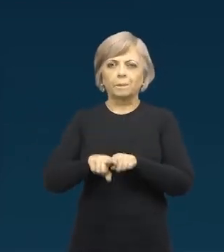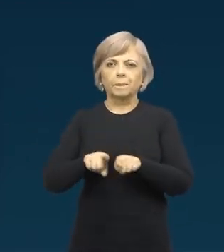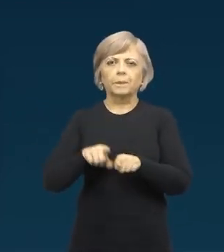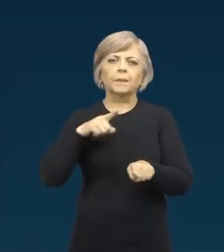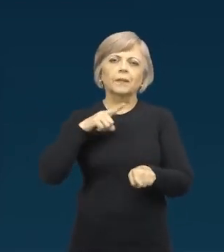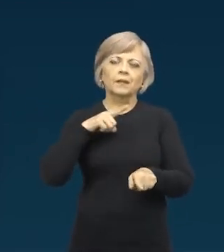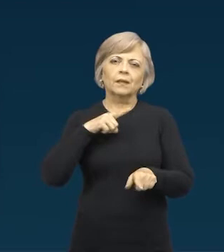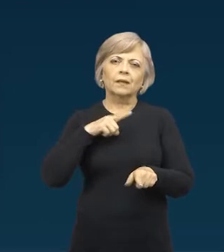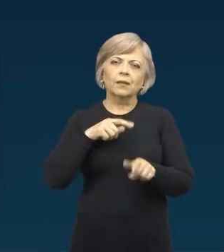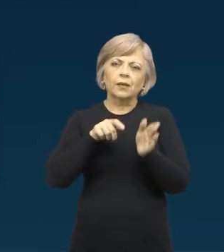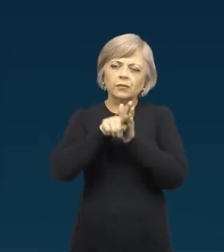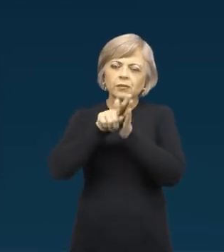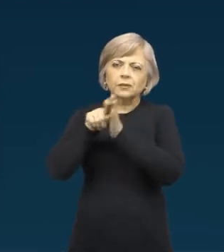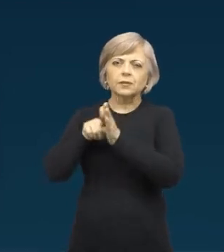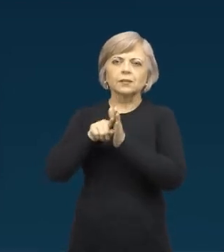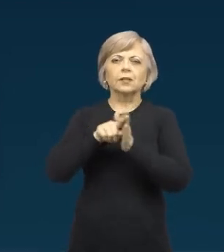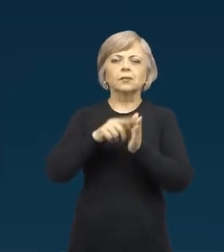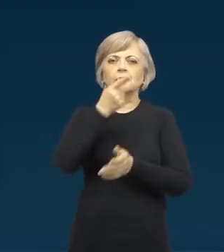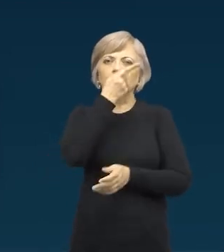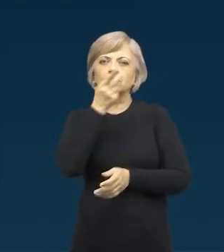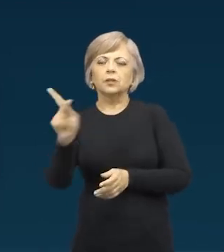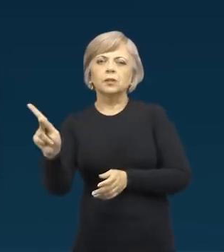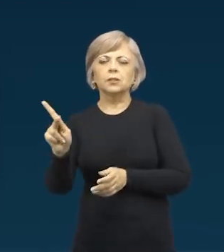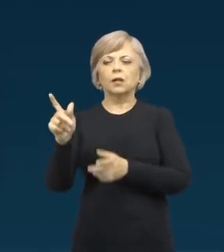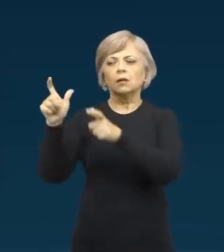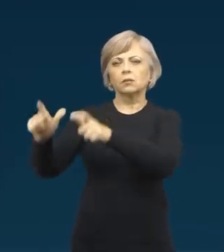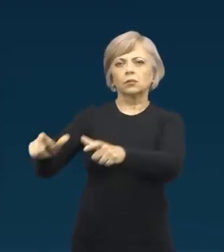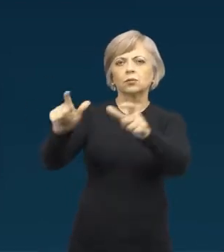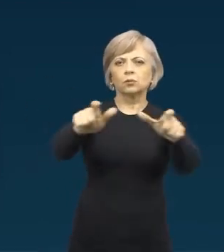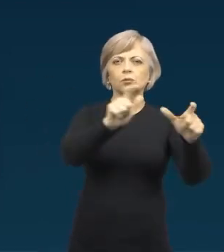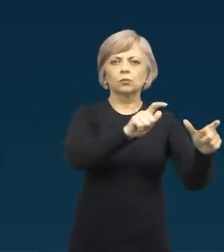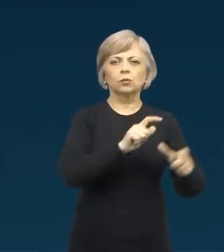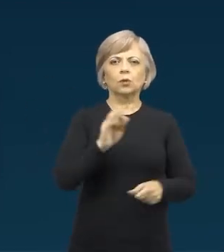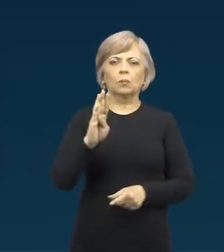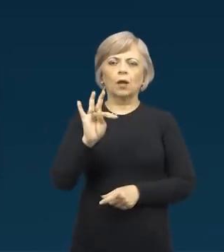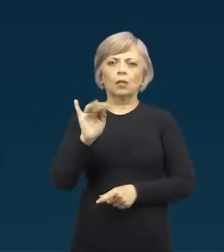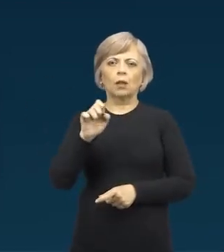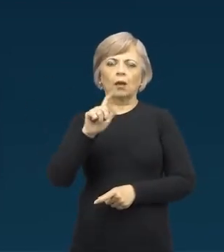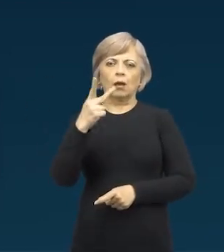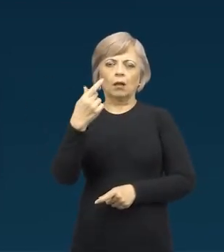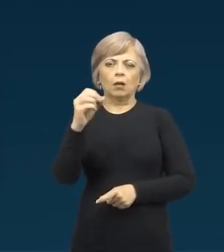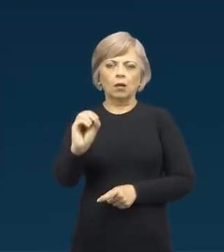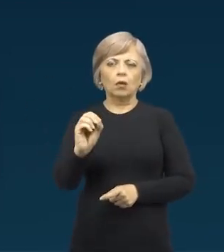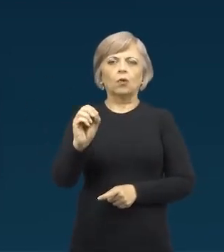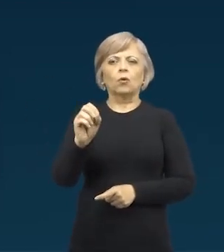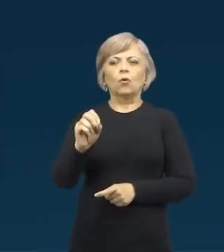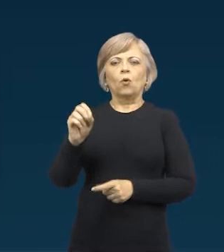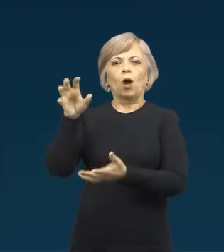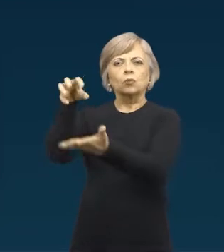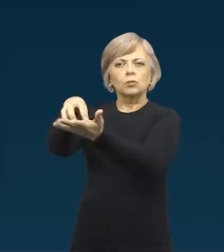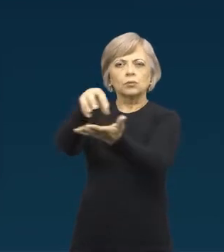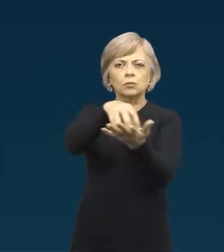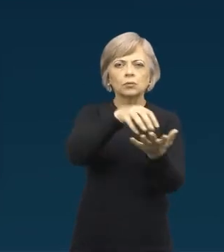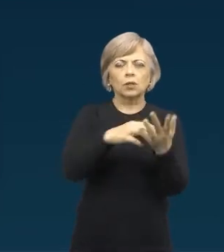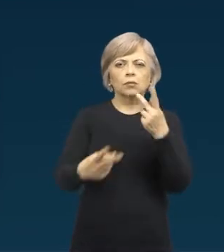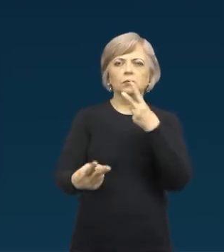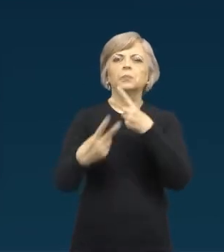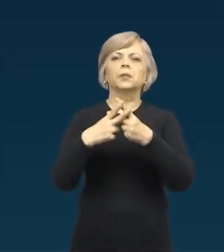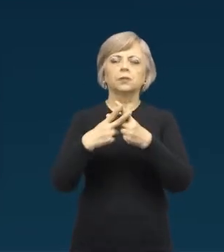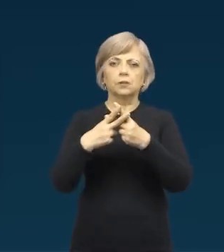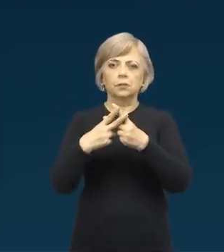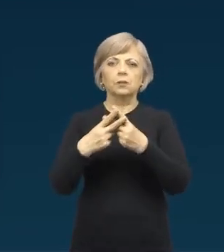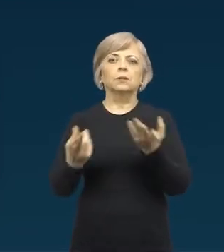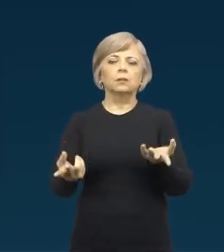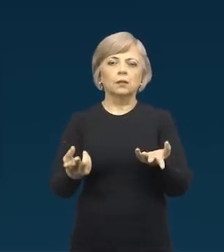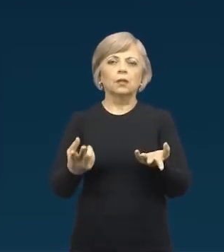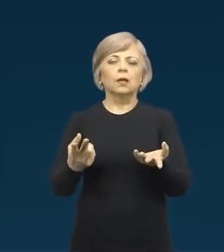a fiscalização e as visitas aos batalhões, às unidades penitenciárias, às